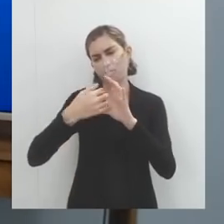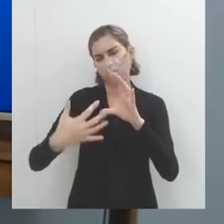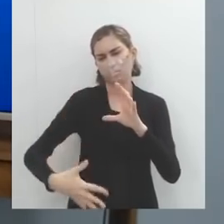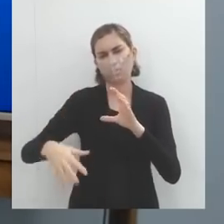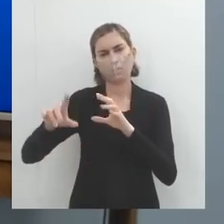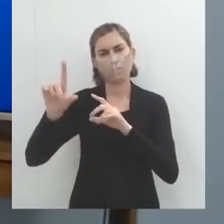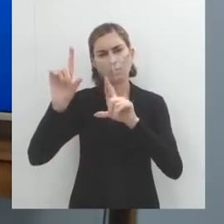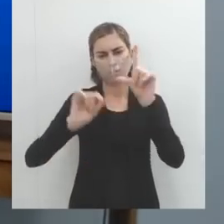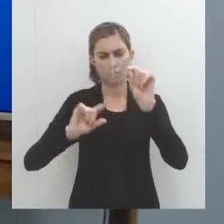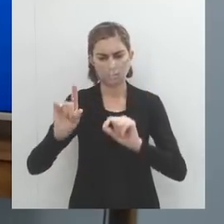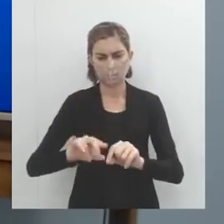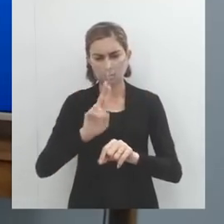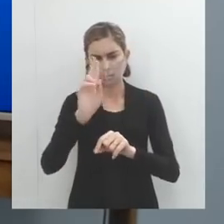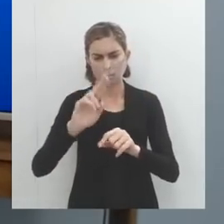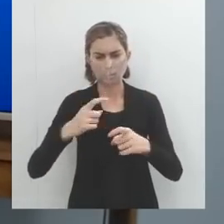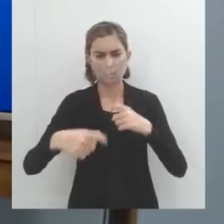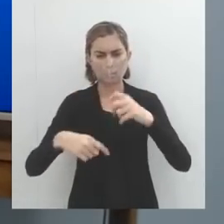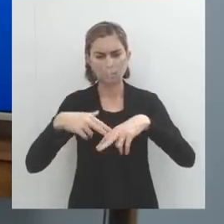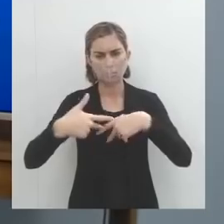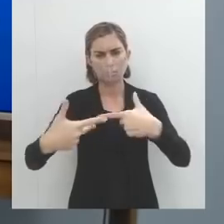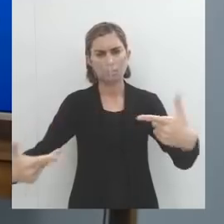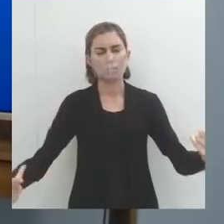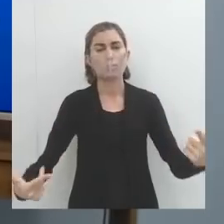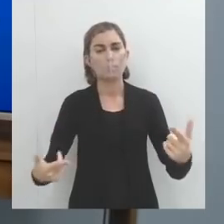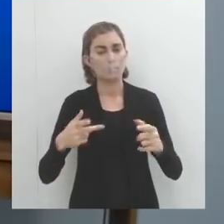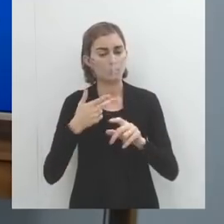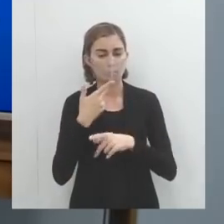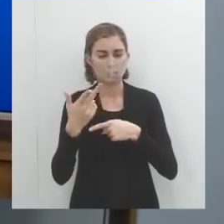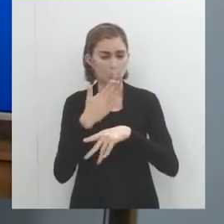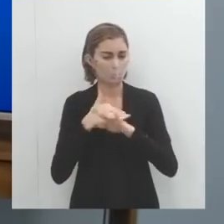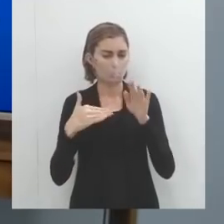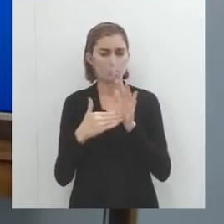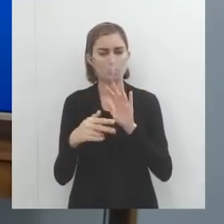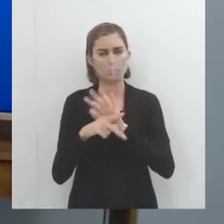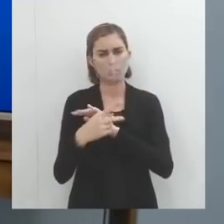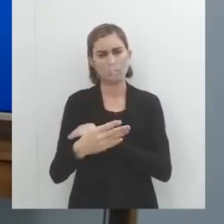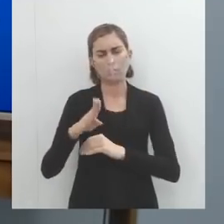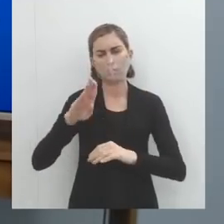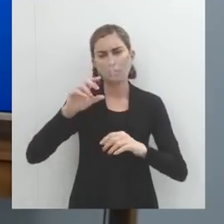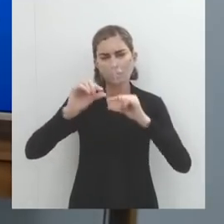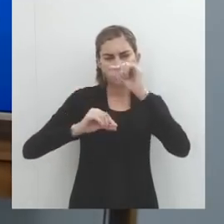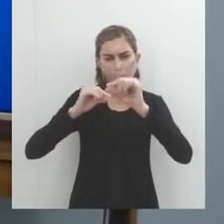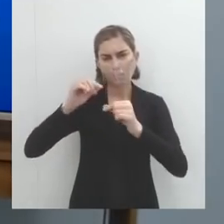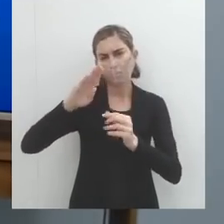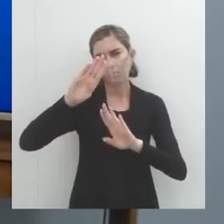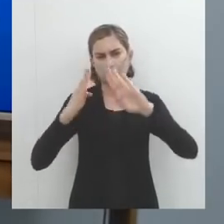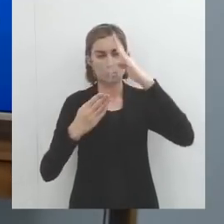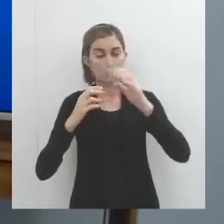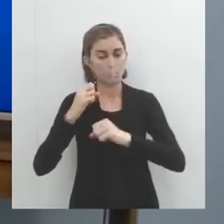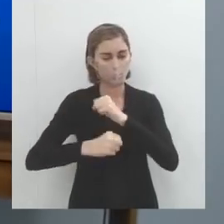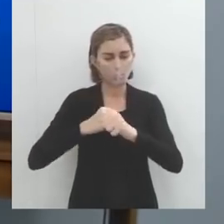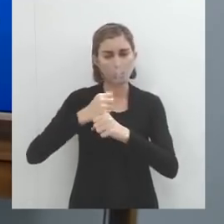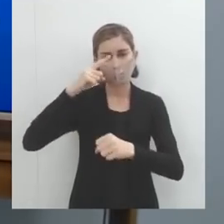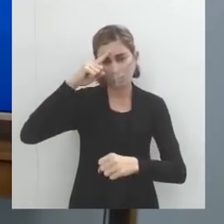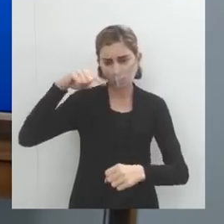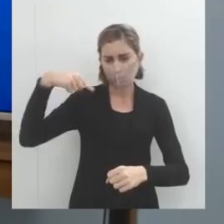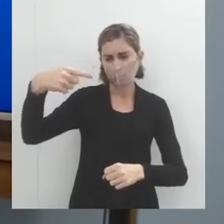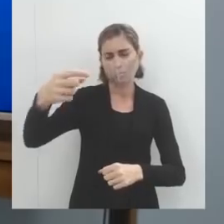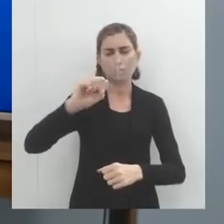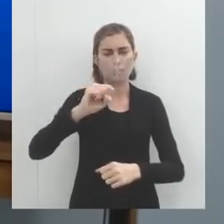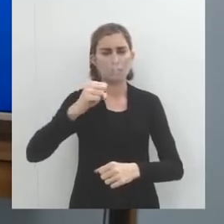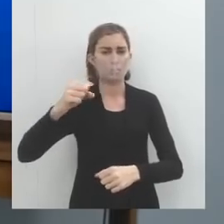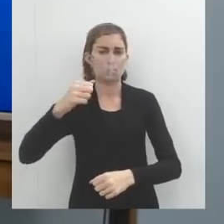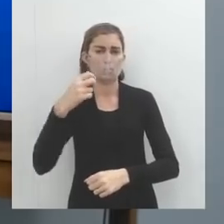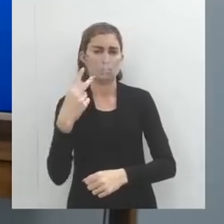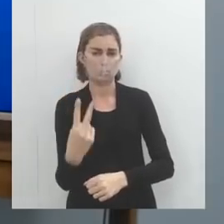característica, classificação, reprodução, a gente falou tudo, porque essa parte de microbiologia todo ano tá no seriado 2, tranquilo?